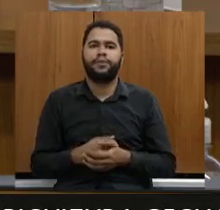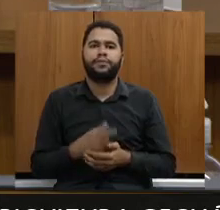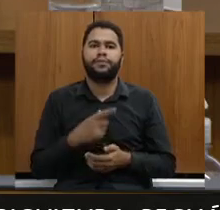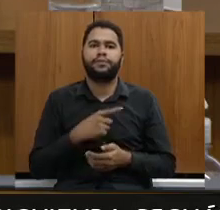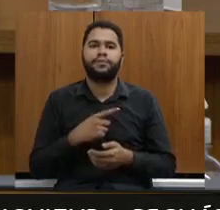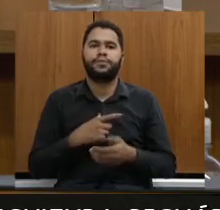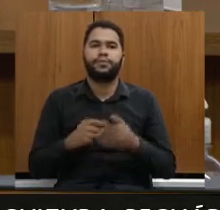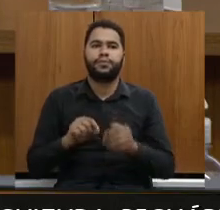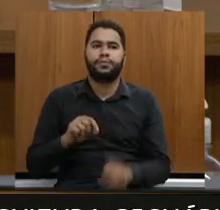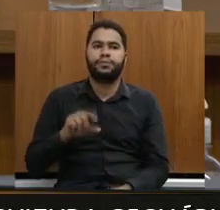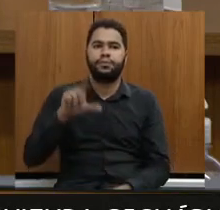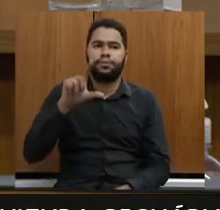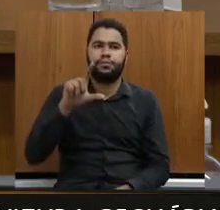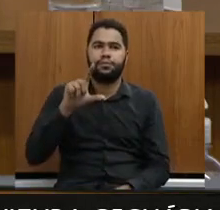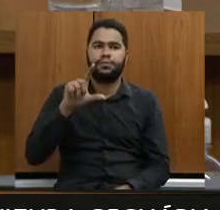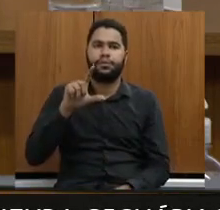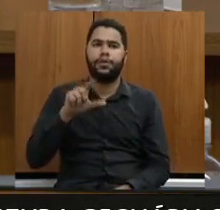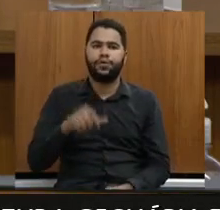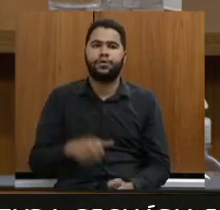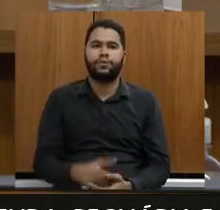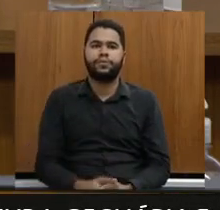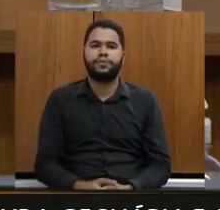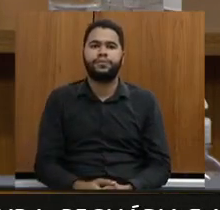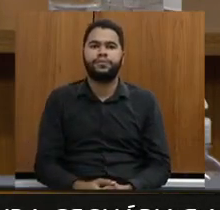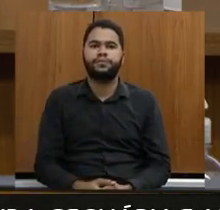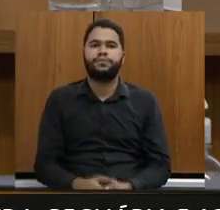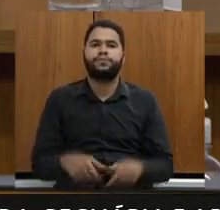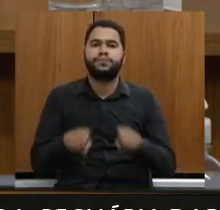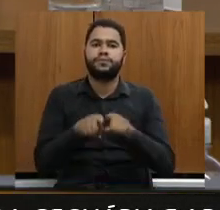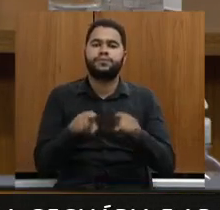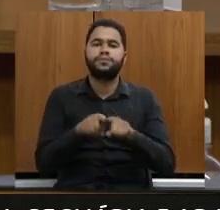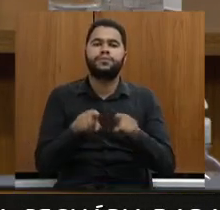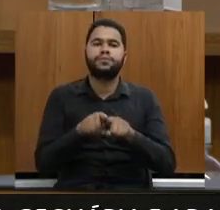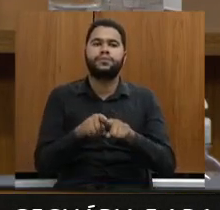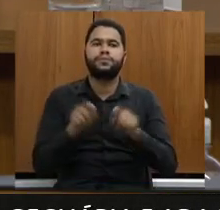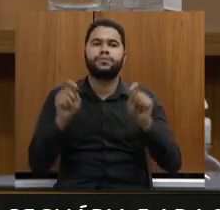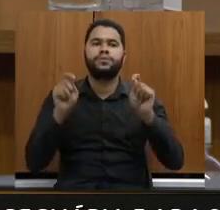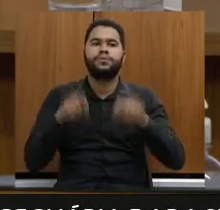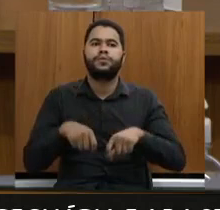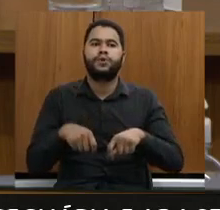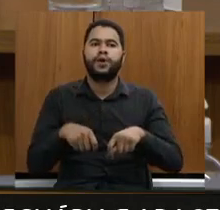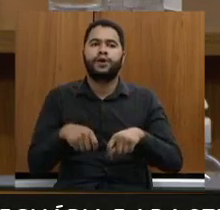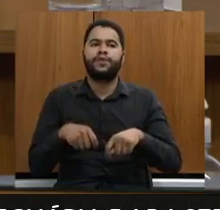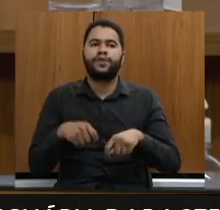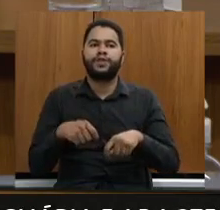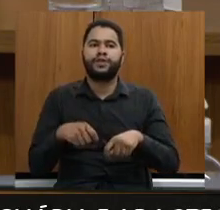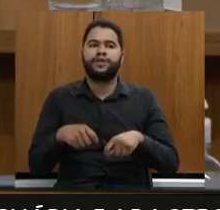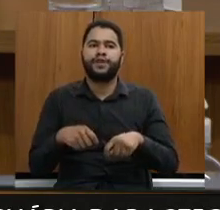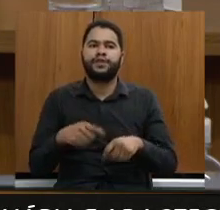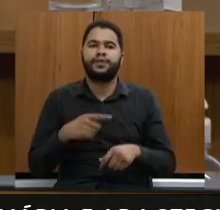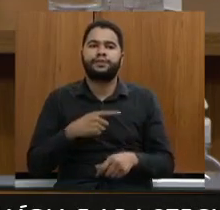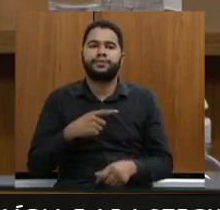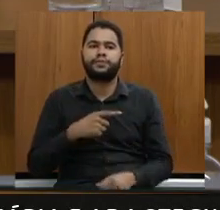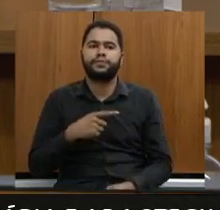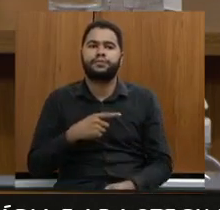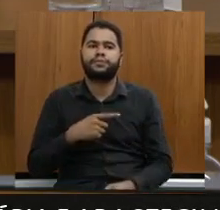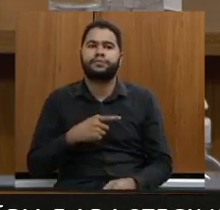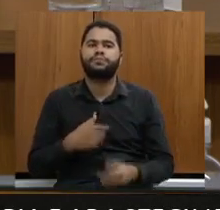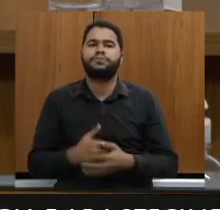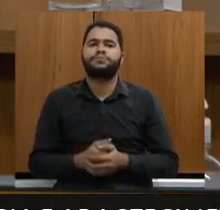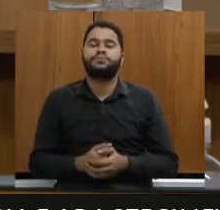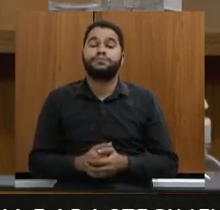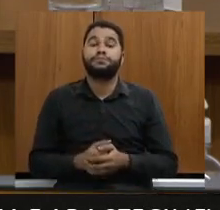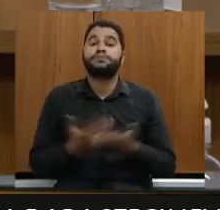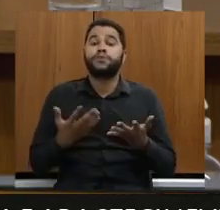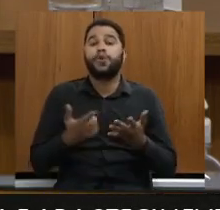mesmo de aumento da procura questão de mercado ou tanto que o posso com anemia ou ainda poderia mas